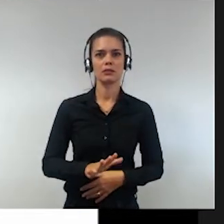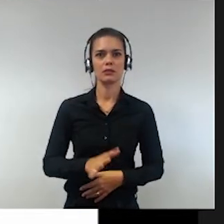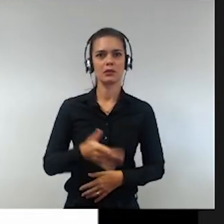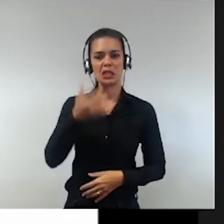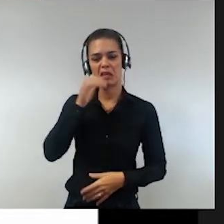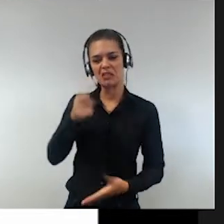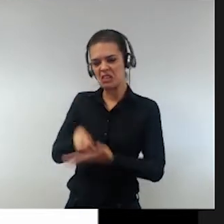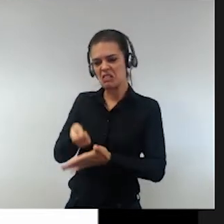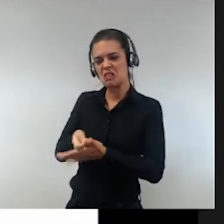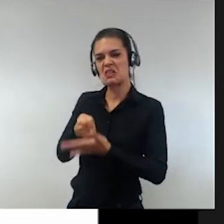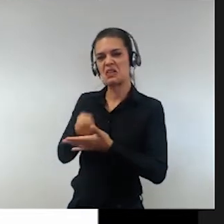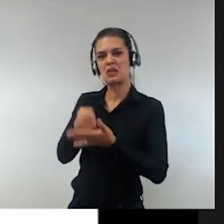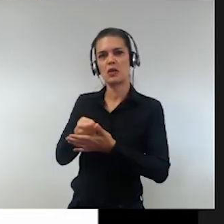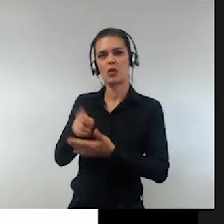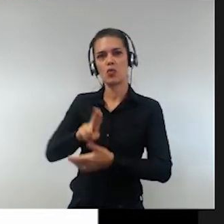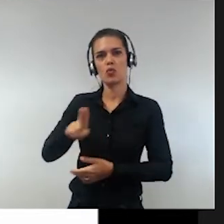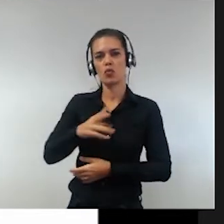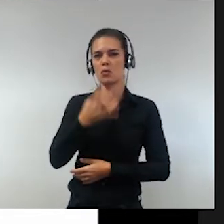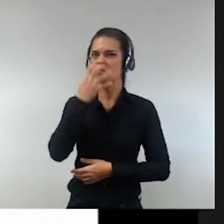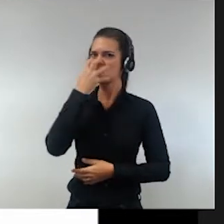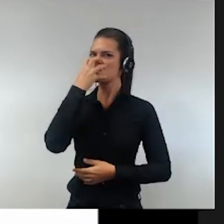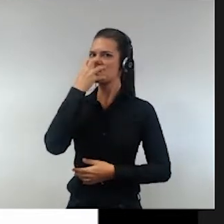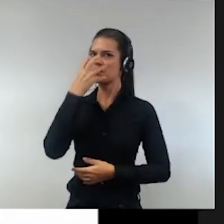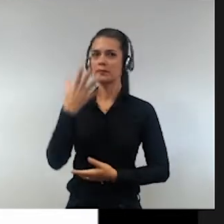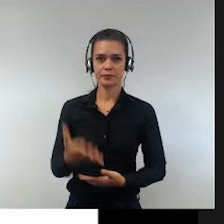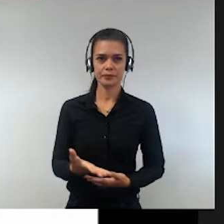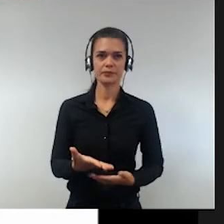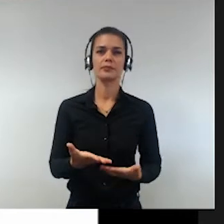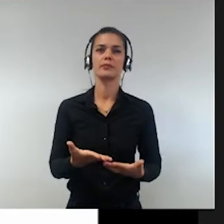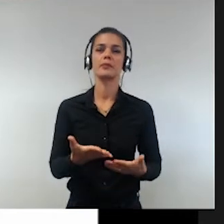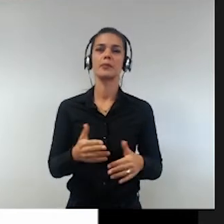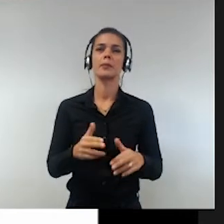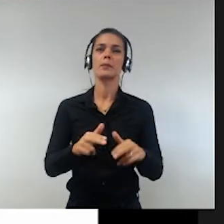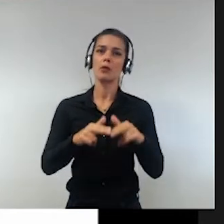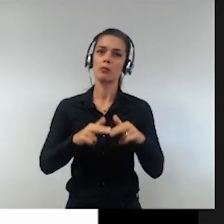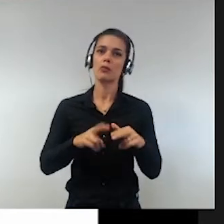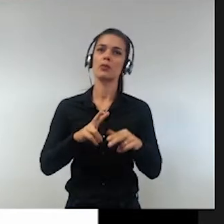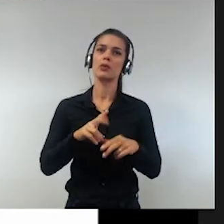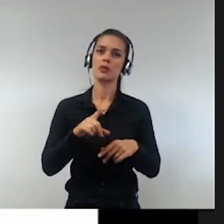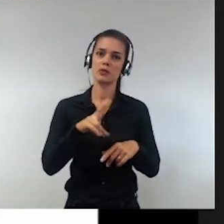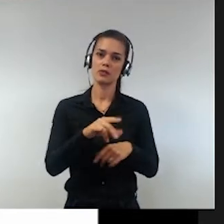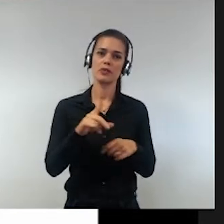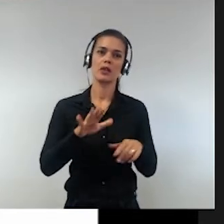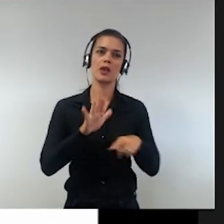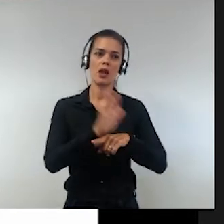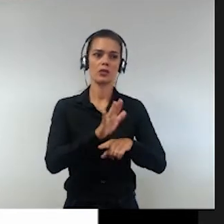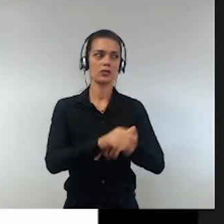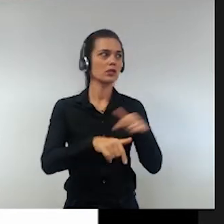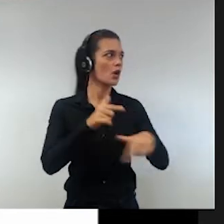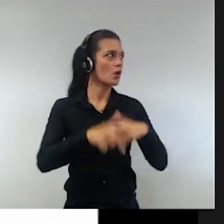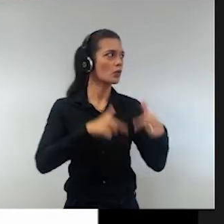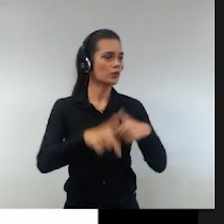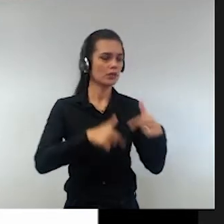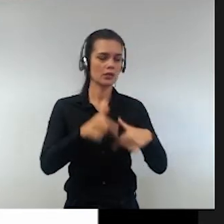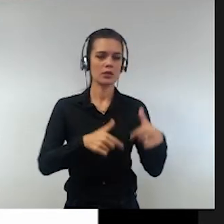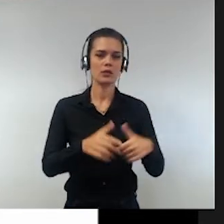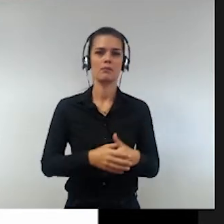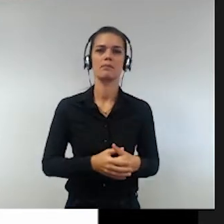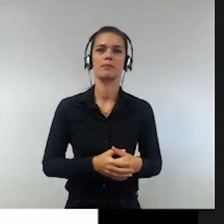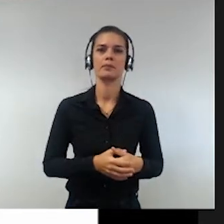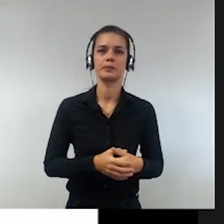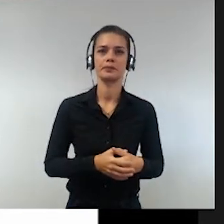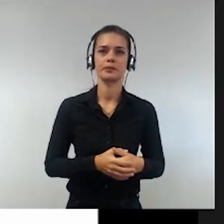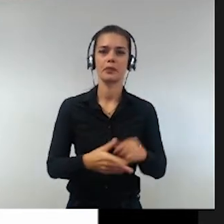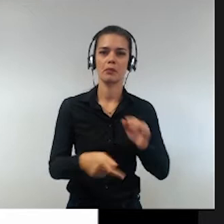essa desculpa. Por isso já está abrindo mercado e a médio prazo vai abrir mais mercado ainda para os colegas que queiram militar nesse campo.